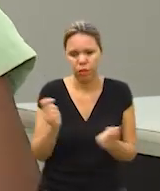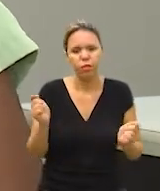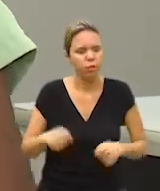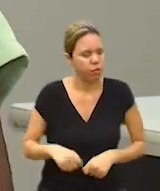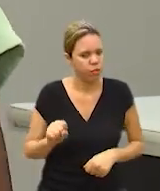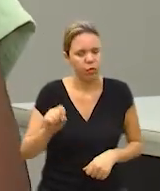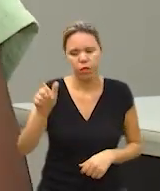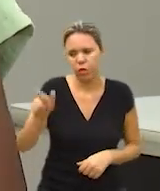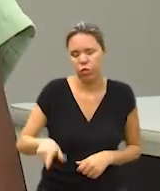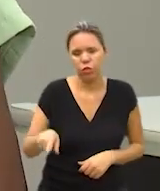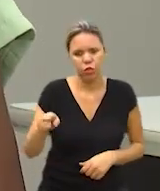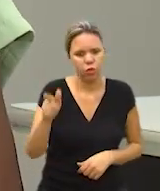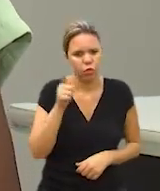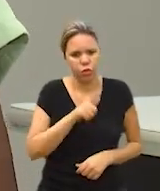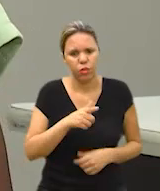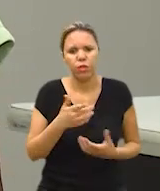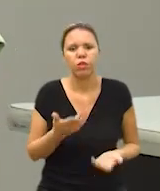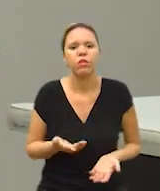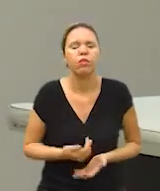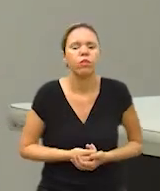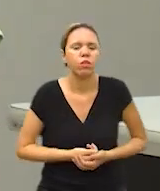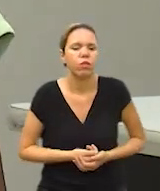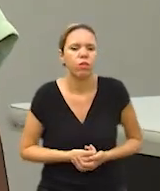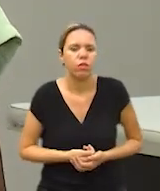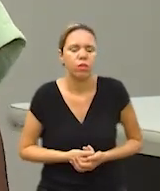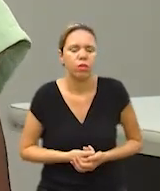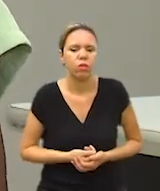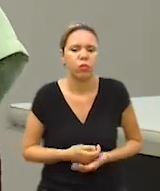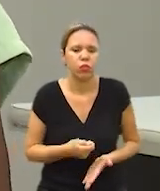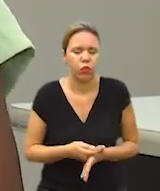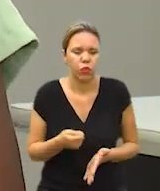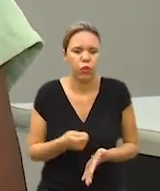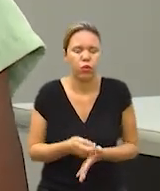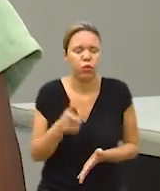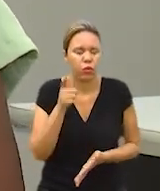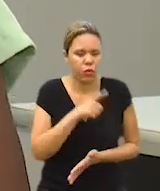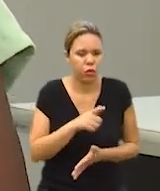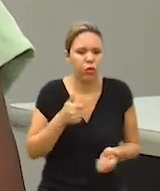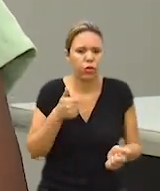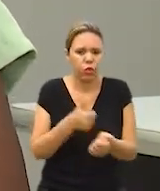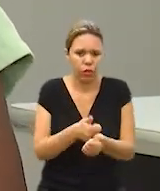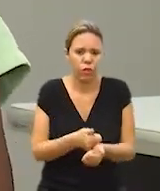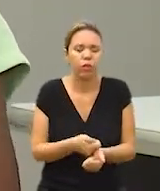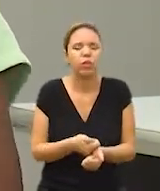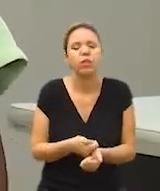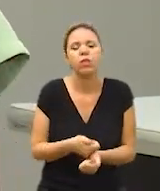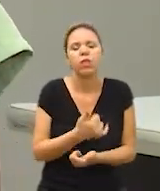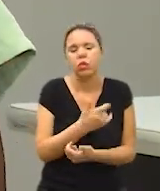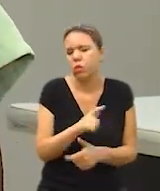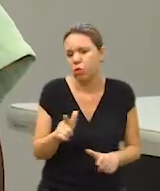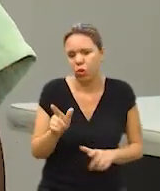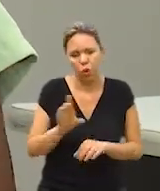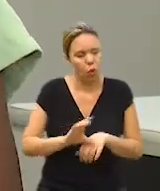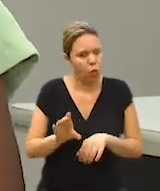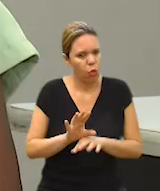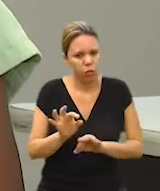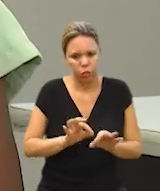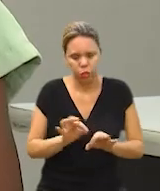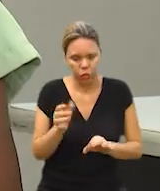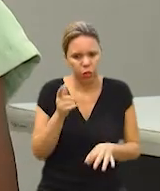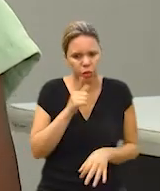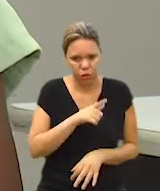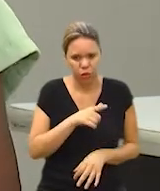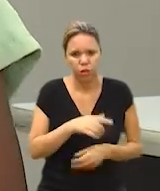se a pessoa conseguir, né, foi determinada, conseguir seguir aí sem um curso preparatório. Ela